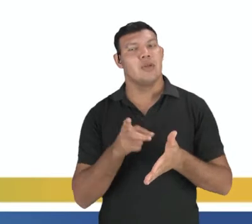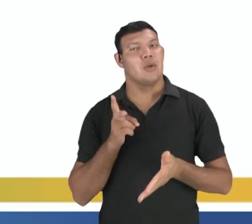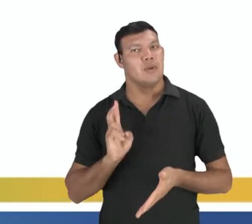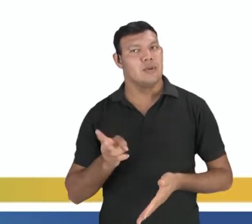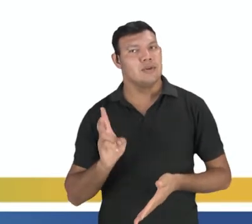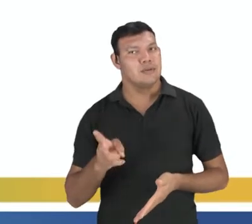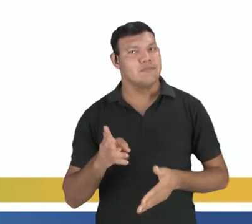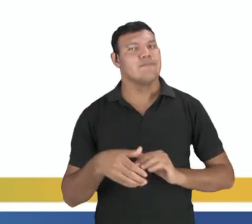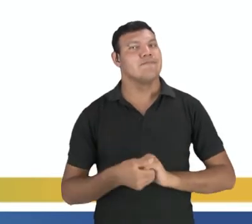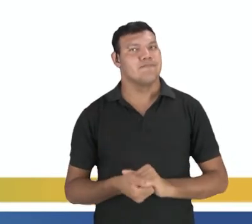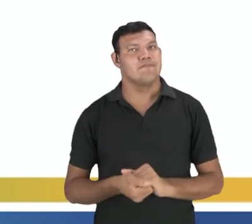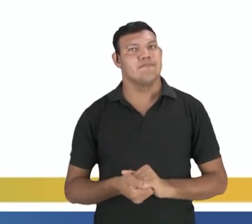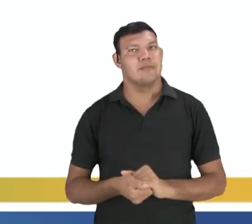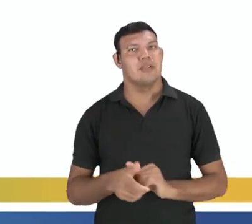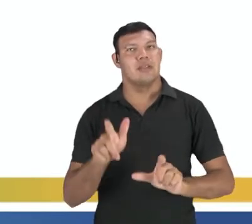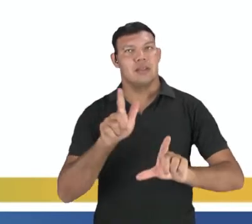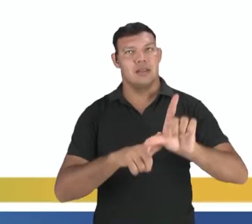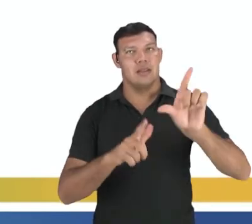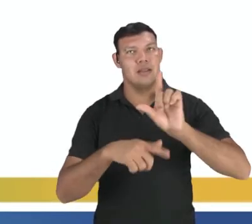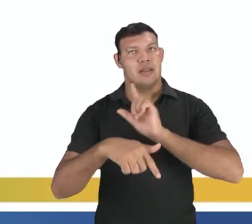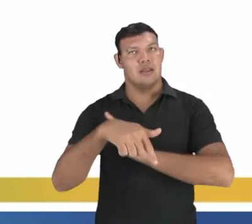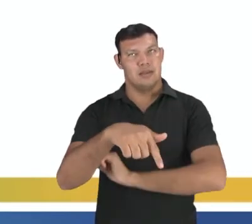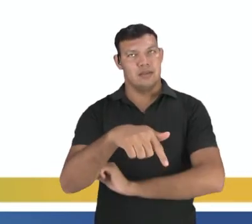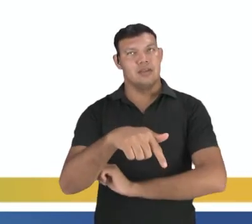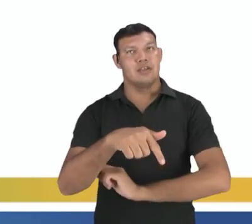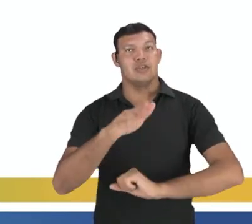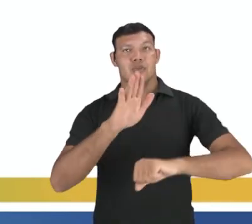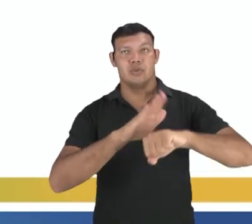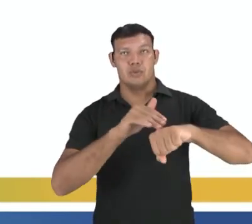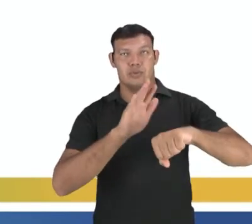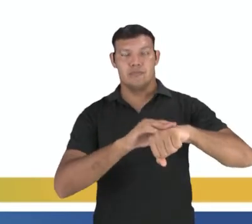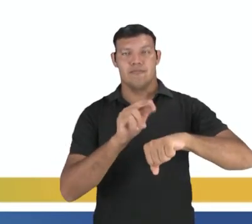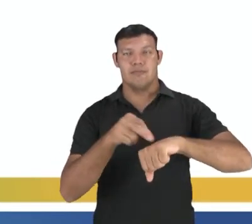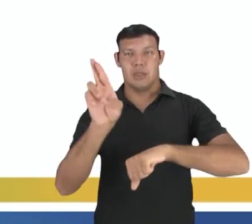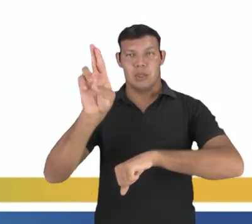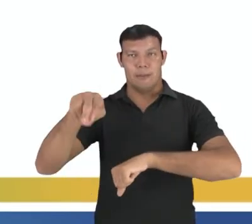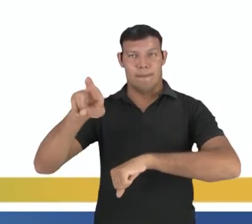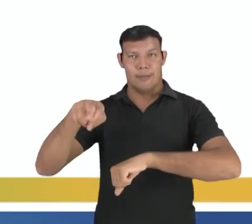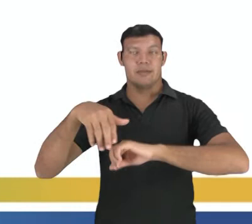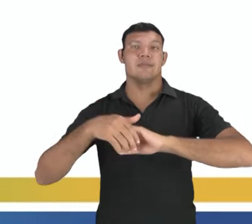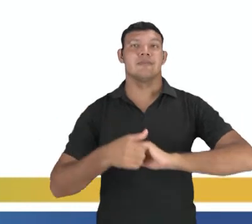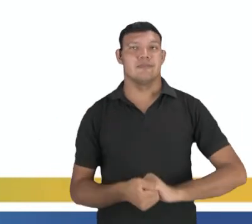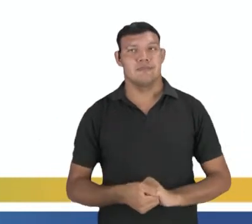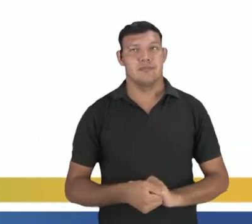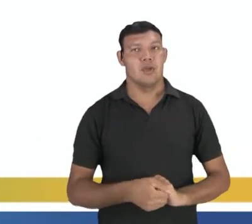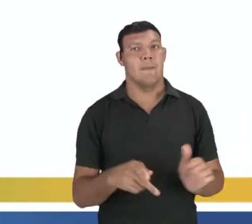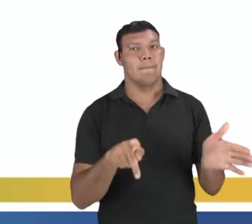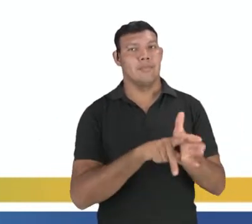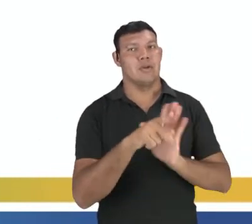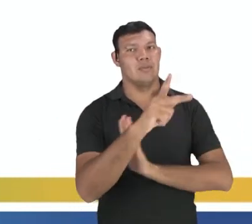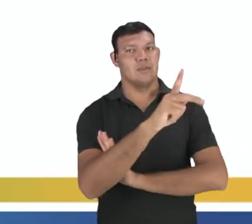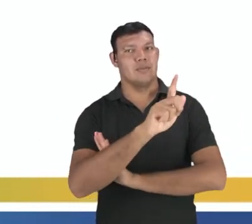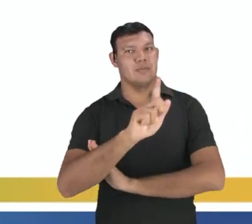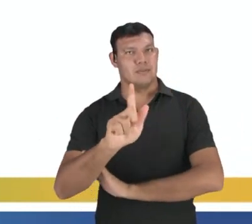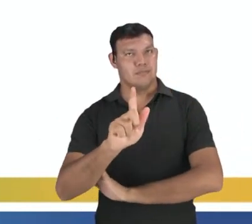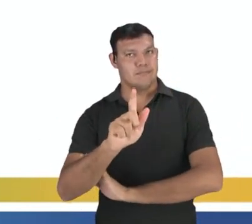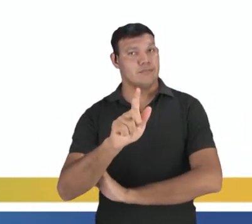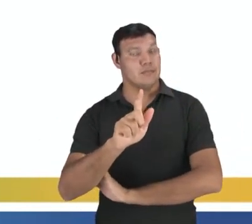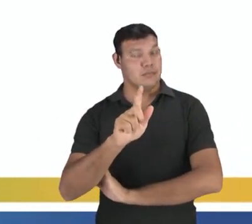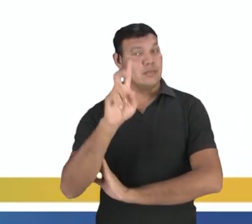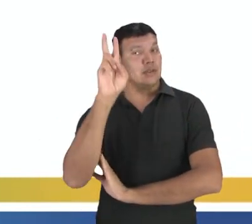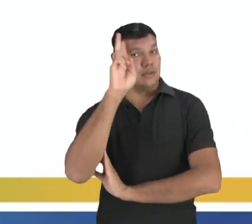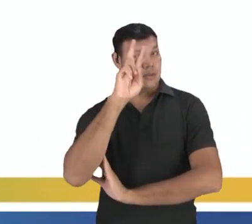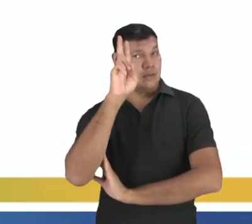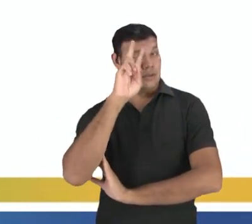constante Q, dada e chamada de razão da PG. Então, lembrando, pessoal,